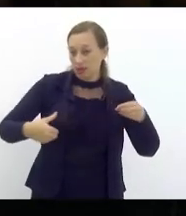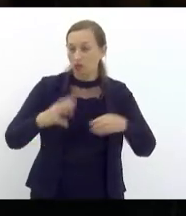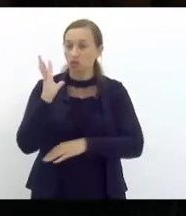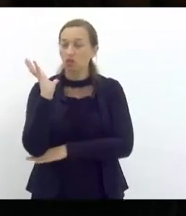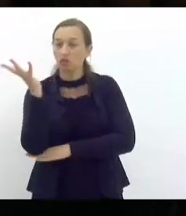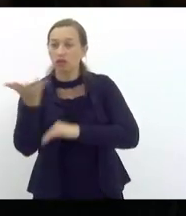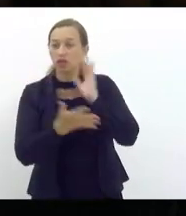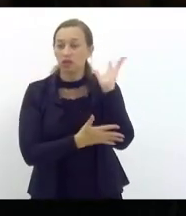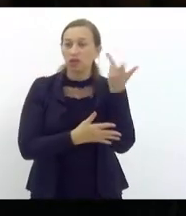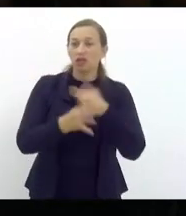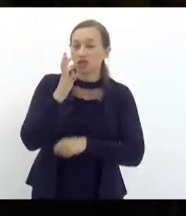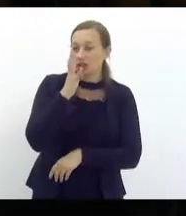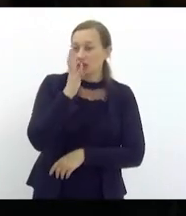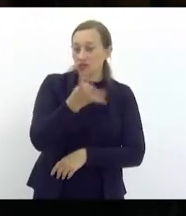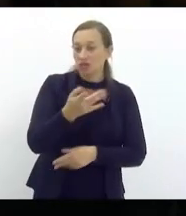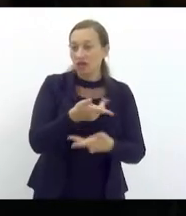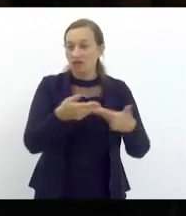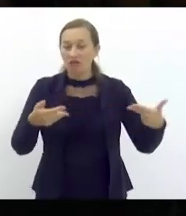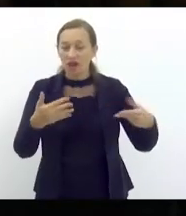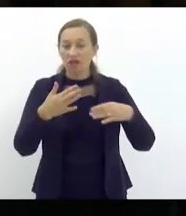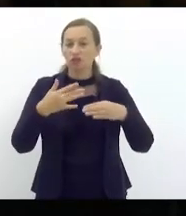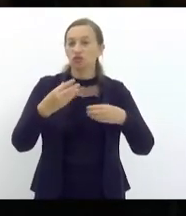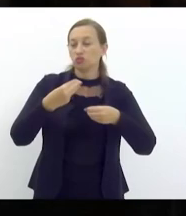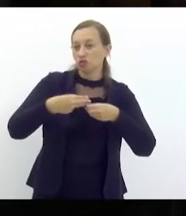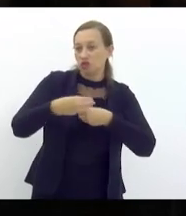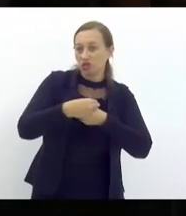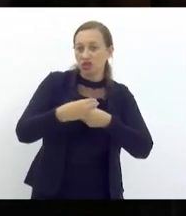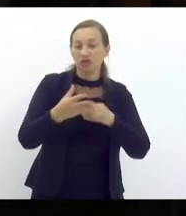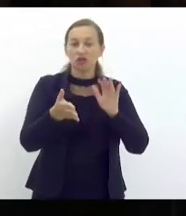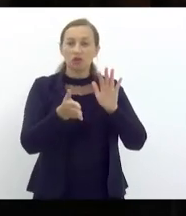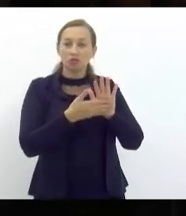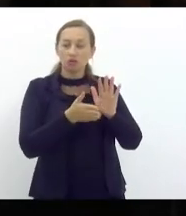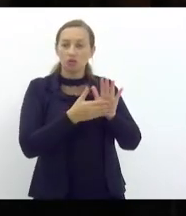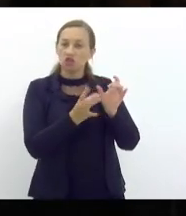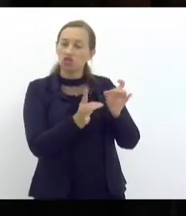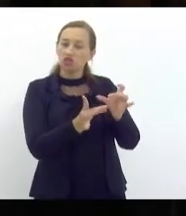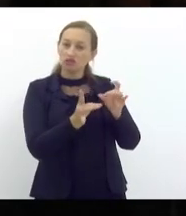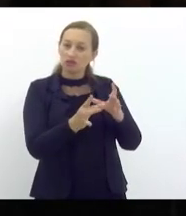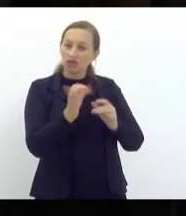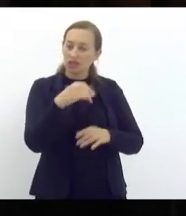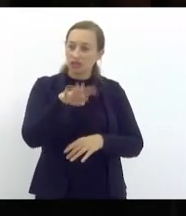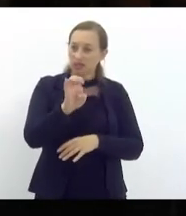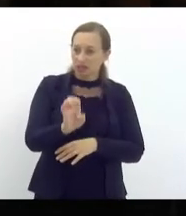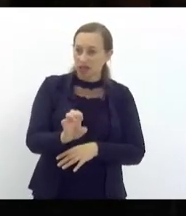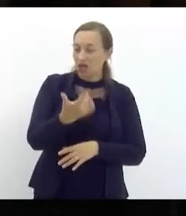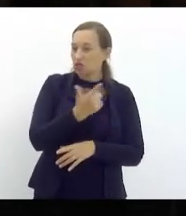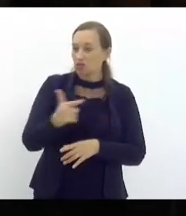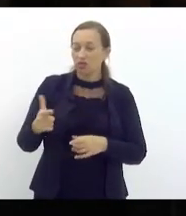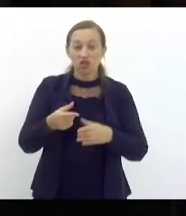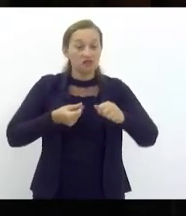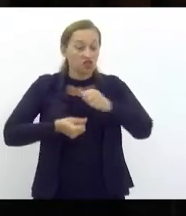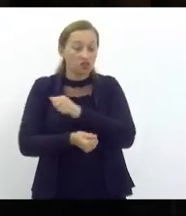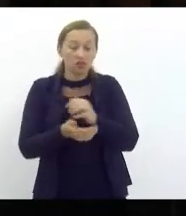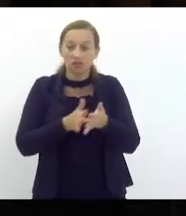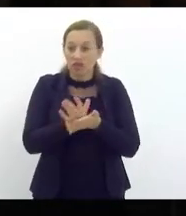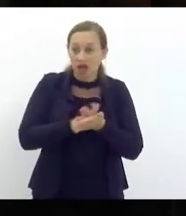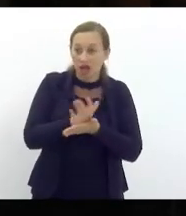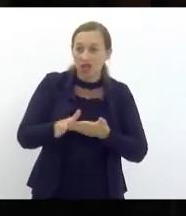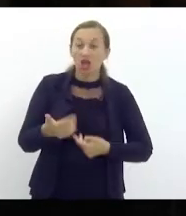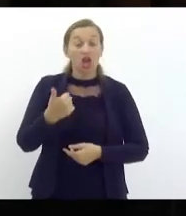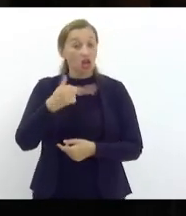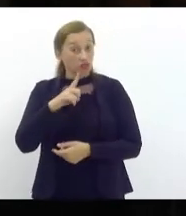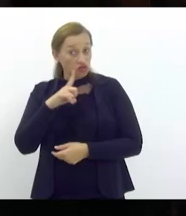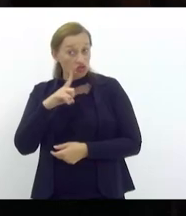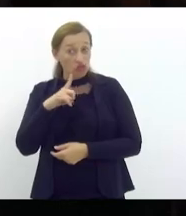municípios que tiveram a promessa de investimento dessas concessões da Cedae e que estão sem nenhum tipo de investimento eu